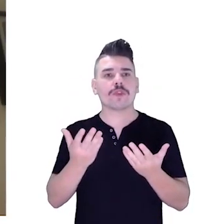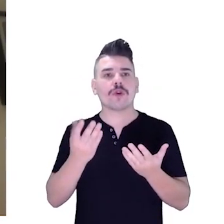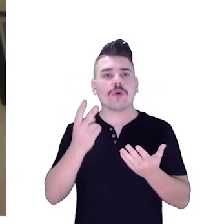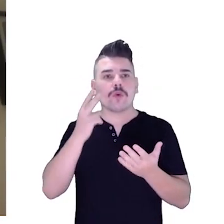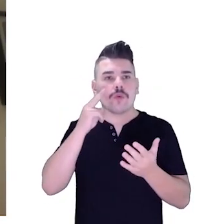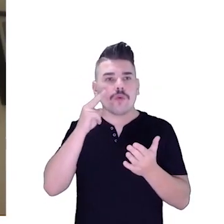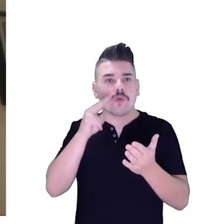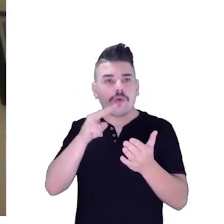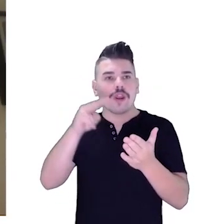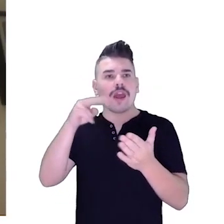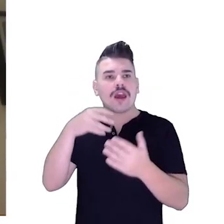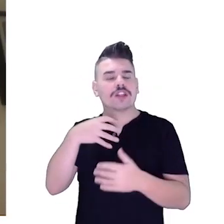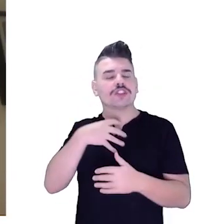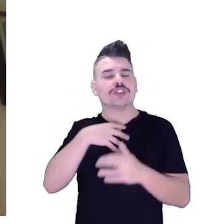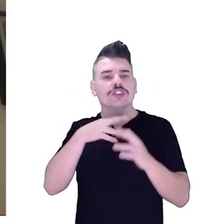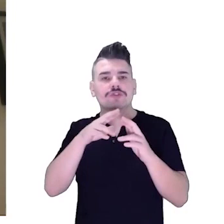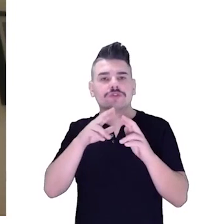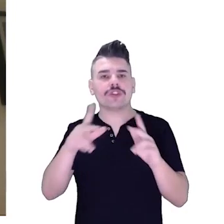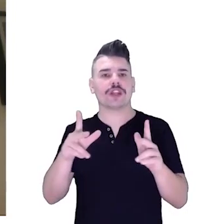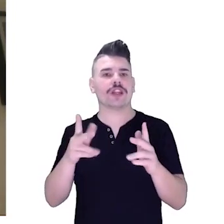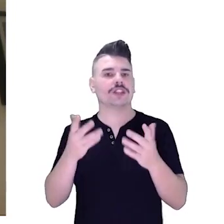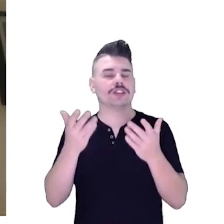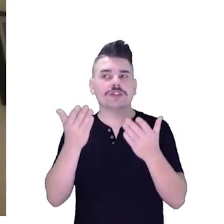se abrisse, né,